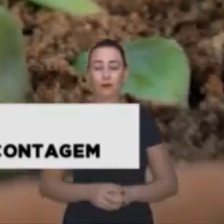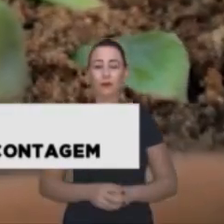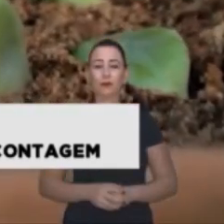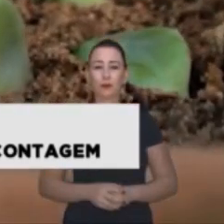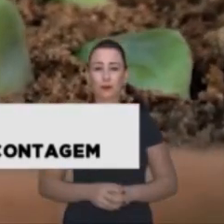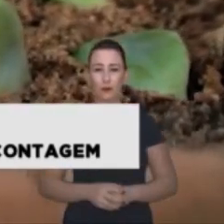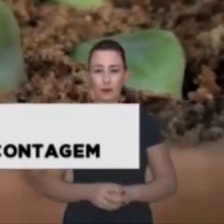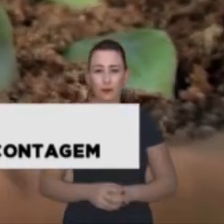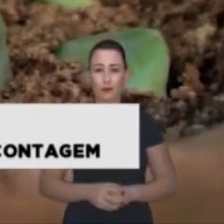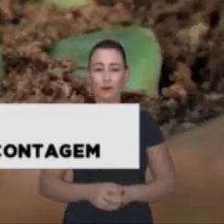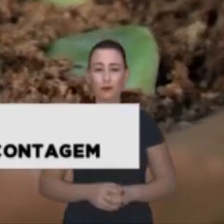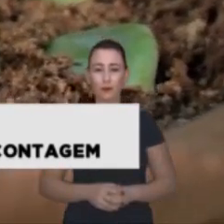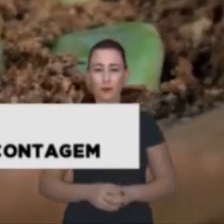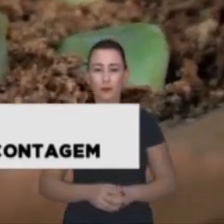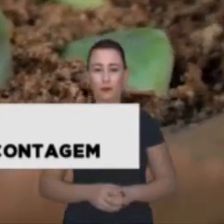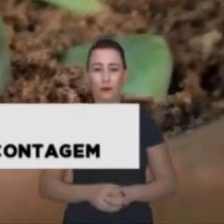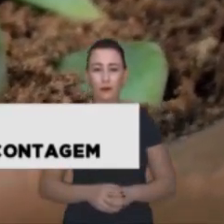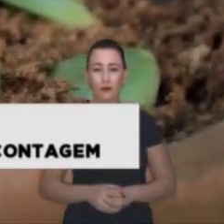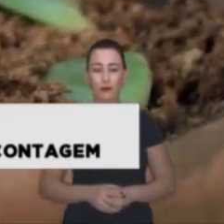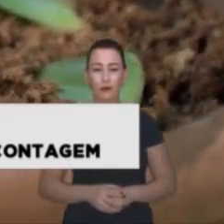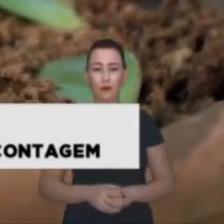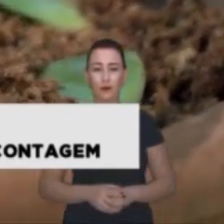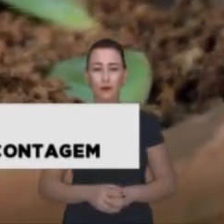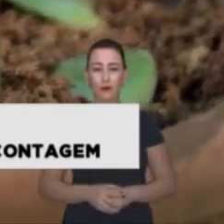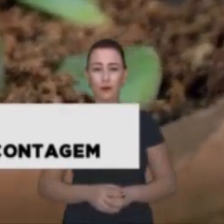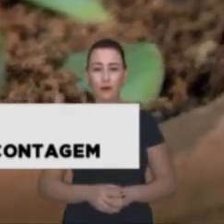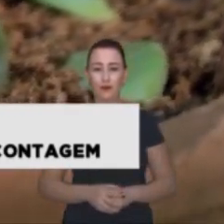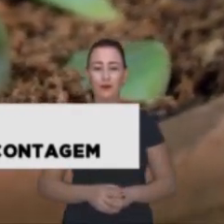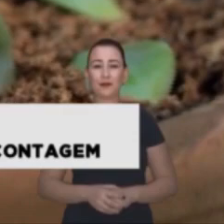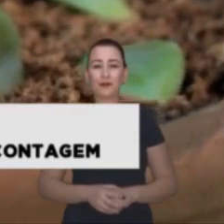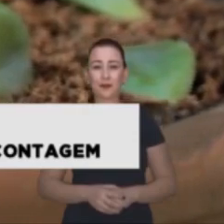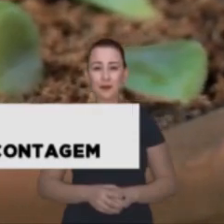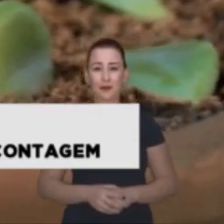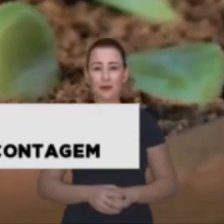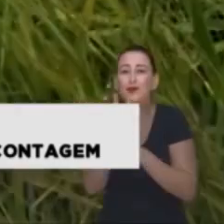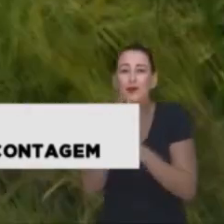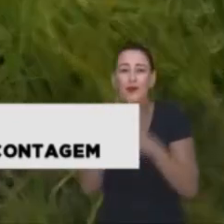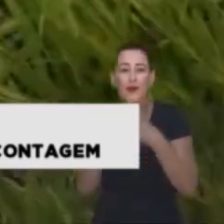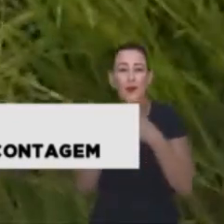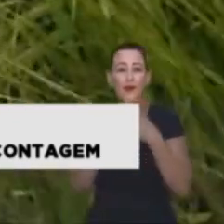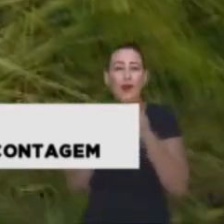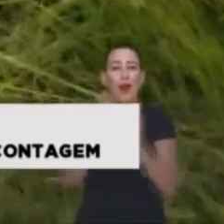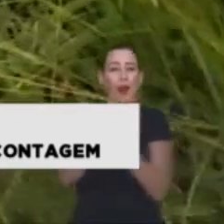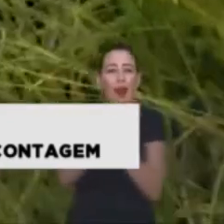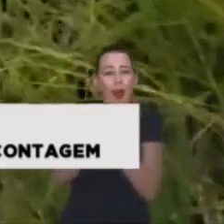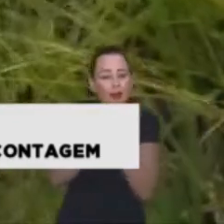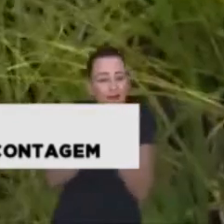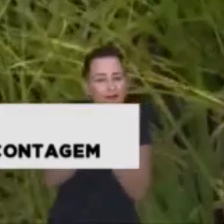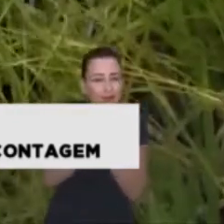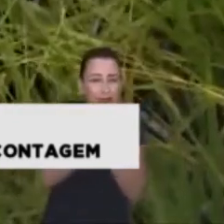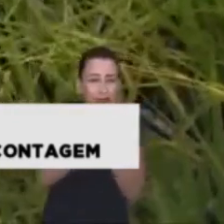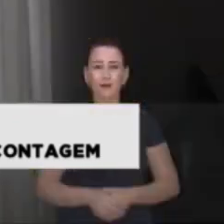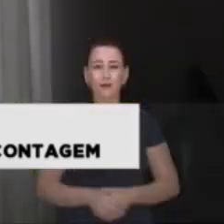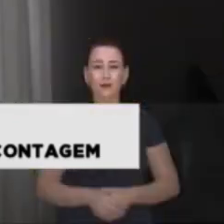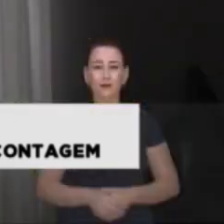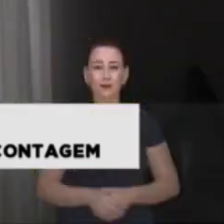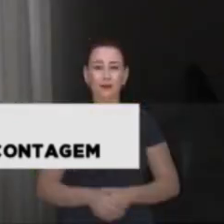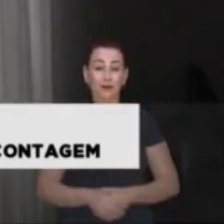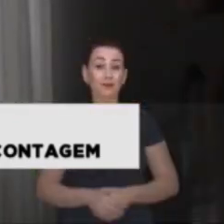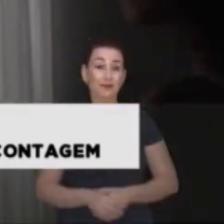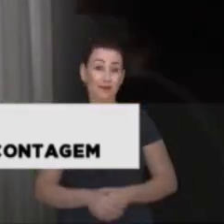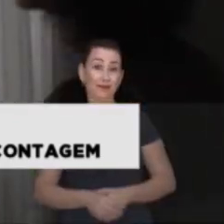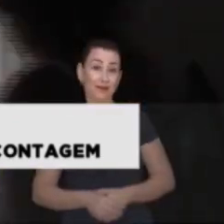muita coisa, muito artista, muitas pessoas que escrevem, que fazem poesia, que publicam livros. Bem